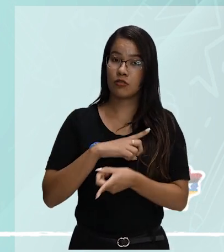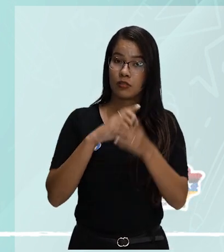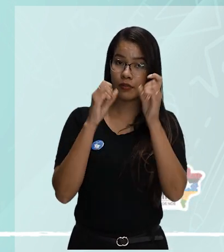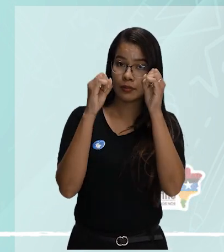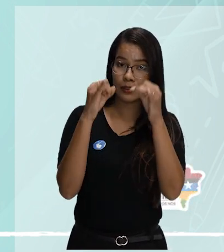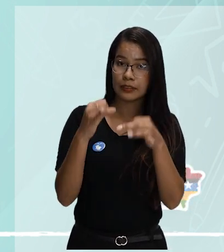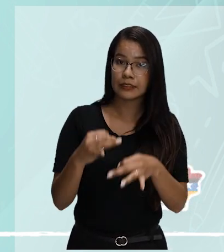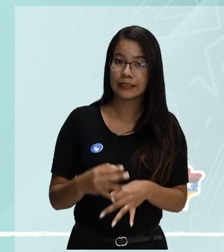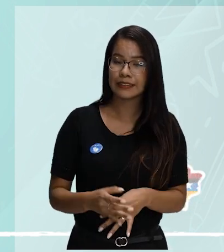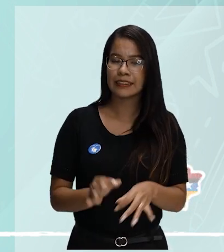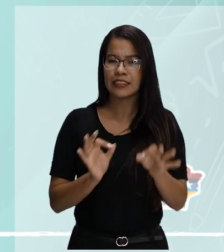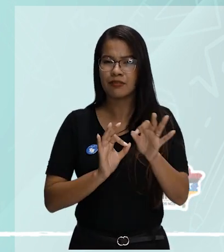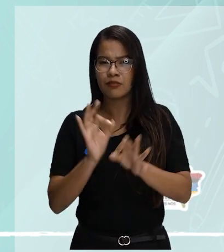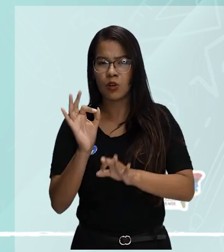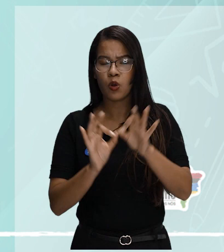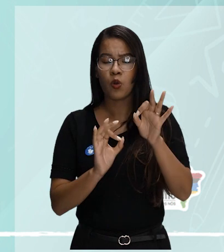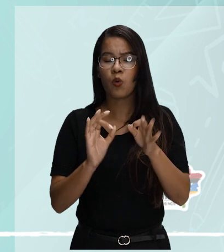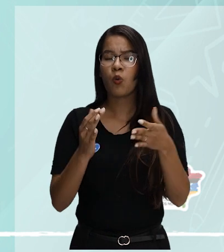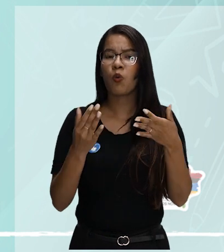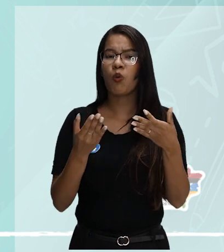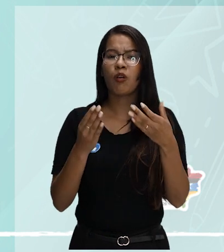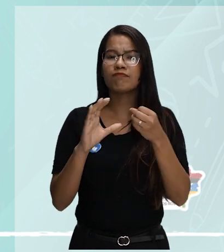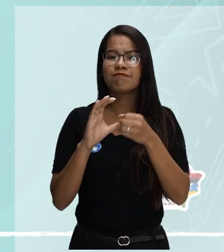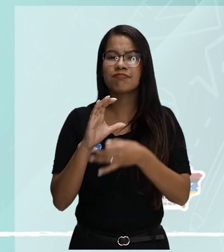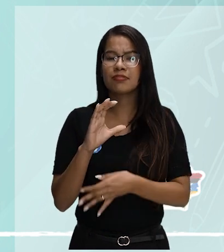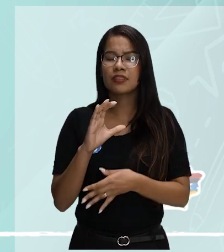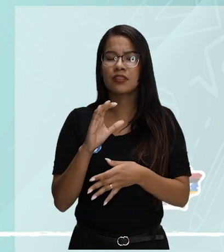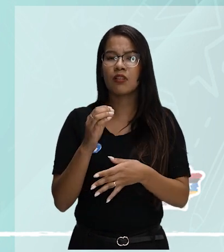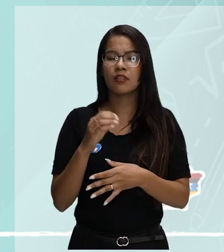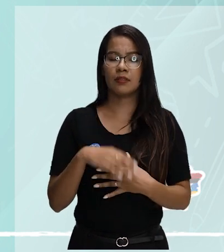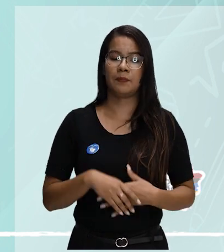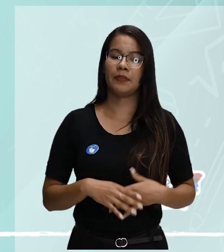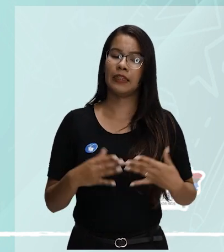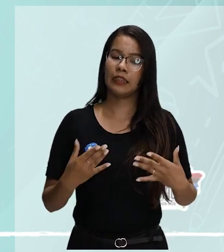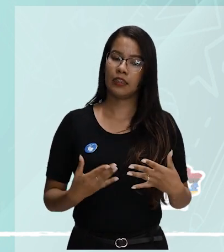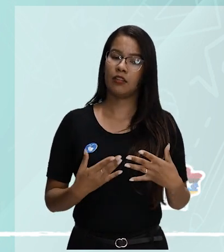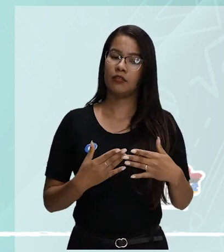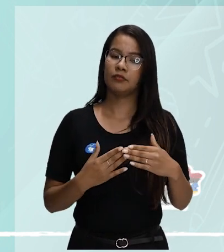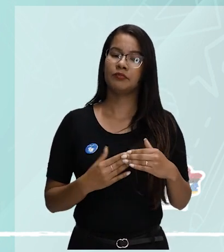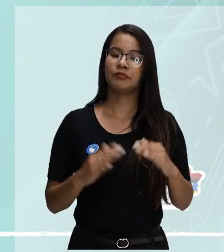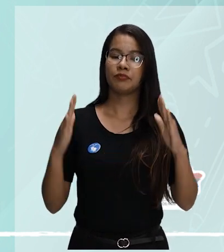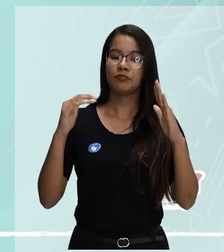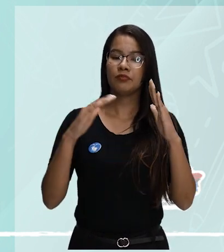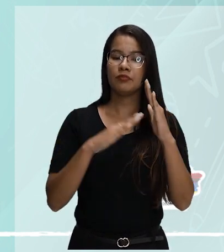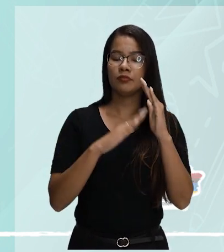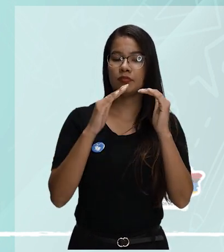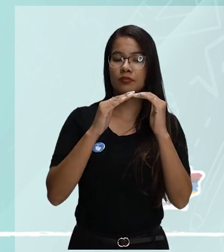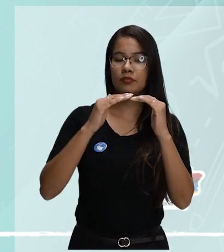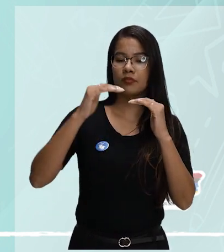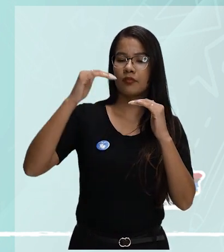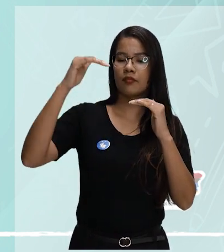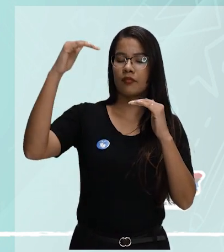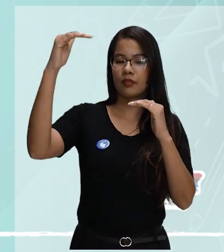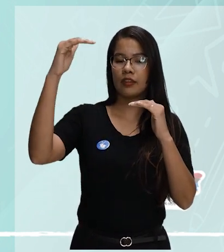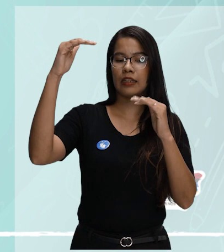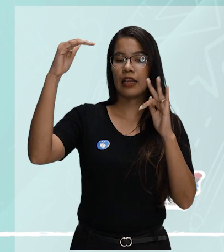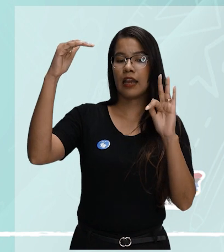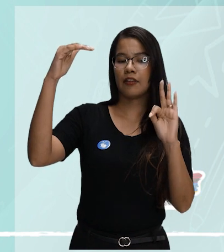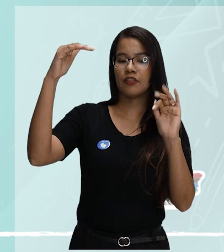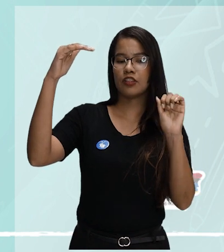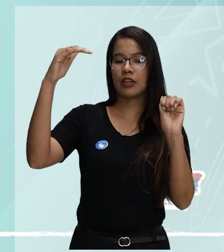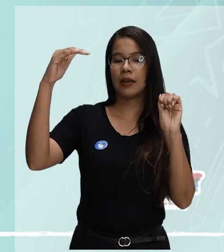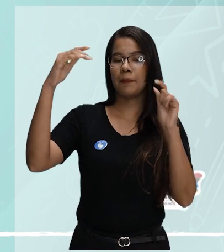direitinho o que quer dizer uma definição dessa natureza aqui. Ó, uma função crescente, uma função f de a em b, é